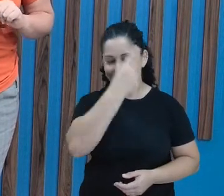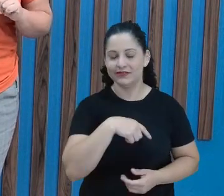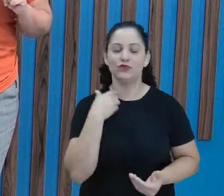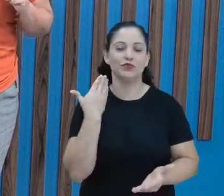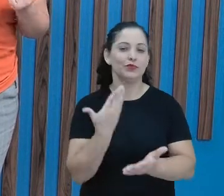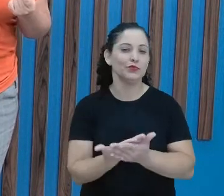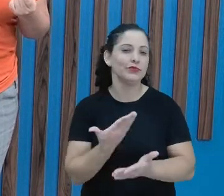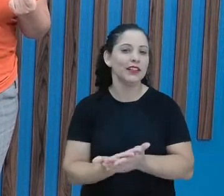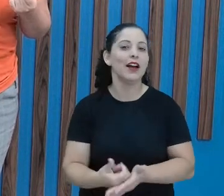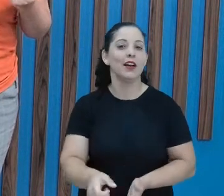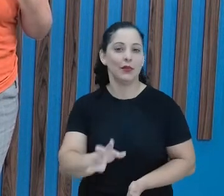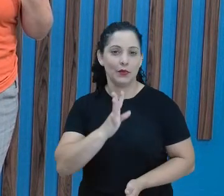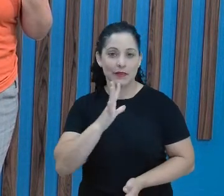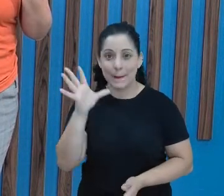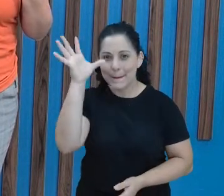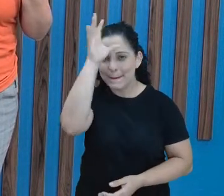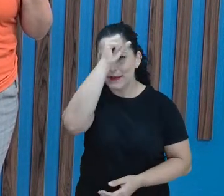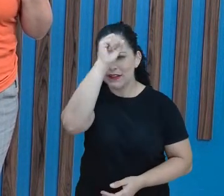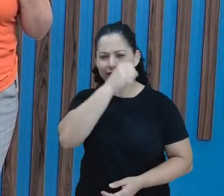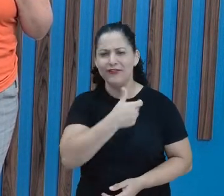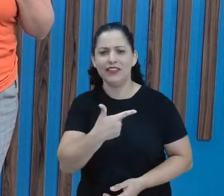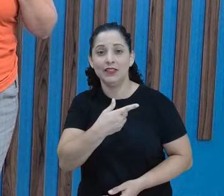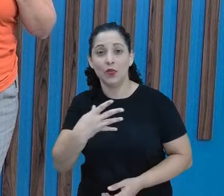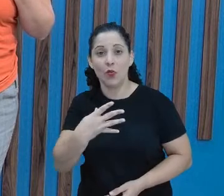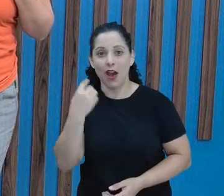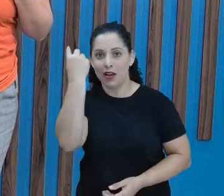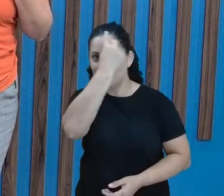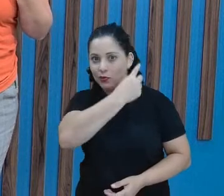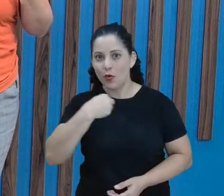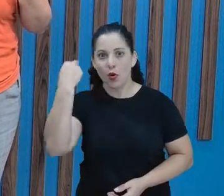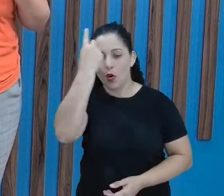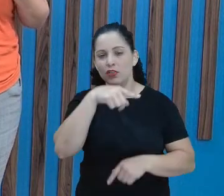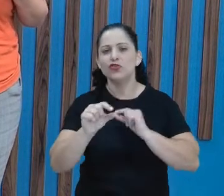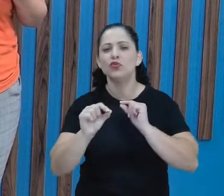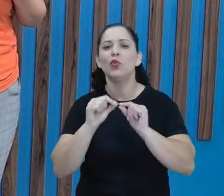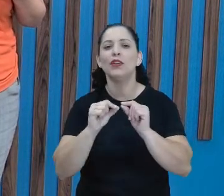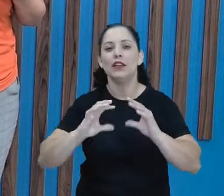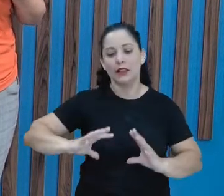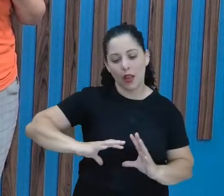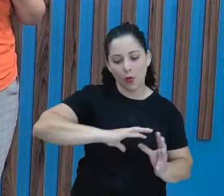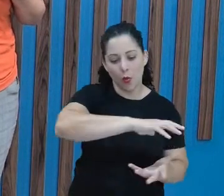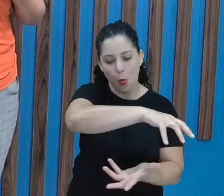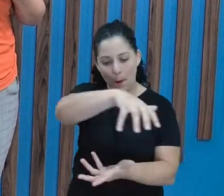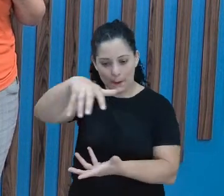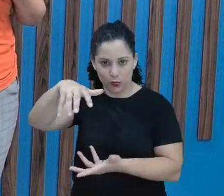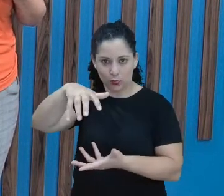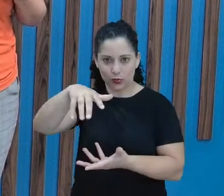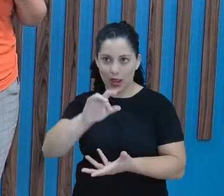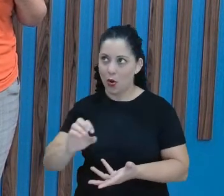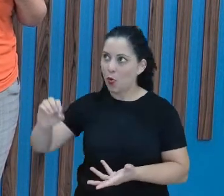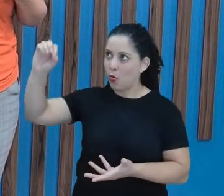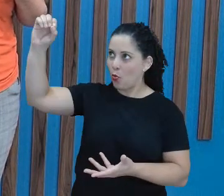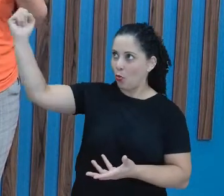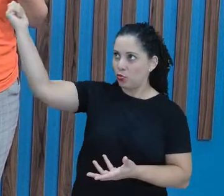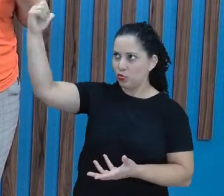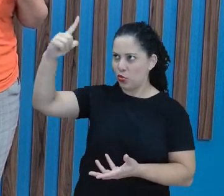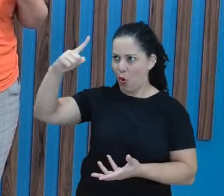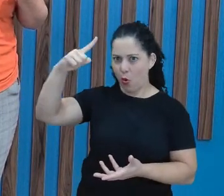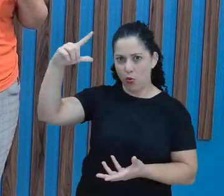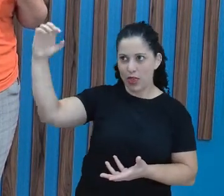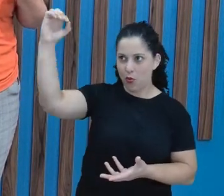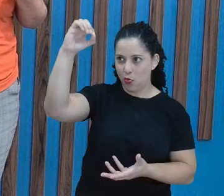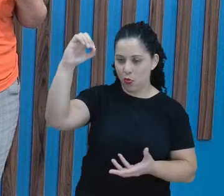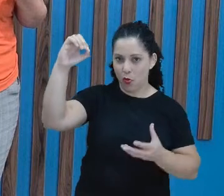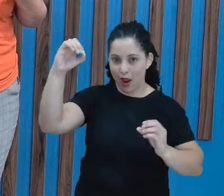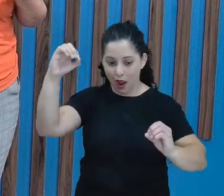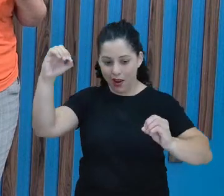que 24 horas porque é o tempo em que a Terra ela gira em torno do Sol. Ela leva, dá